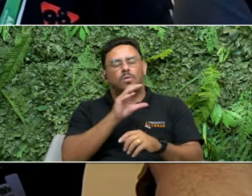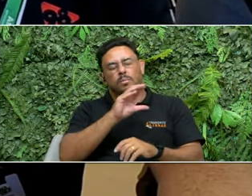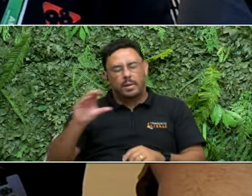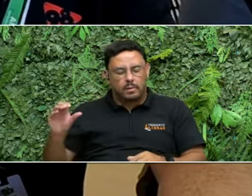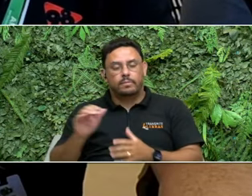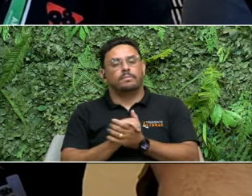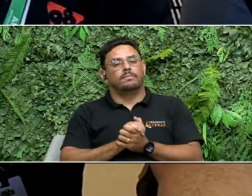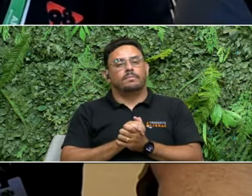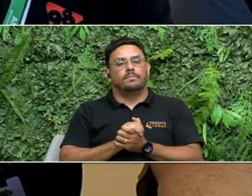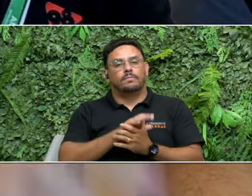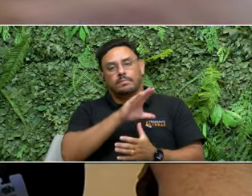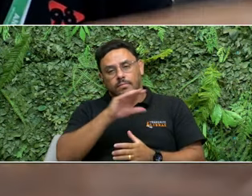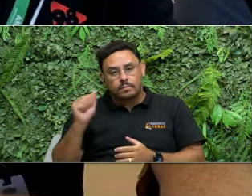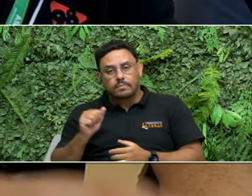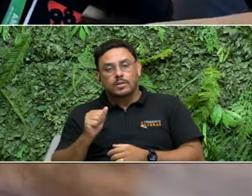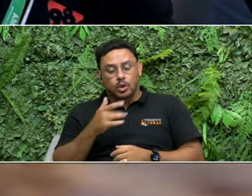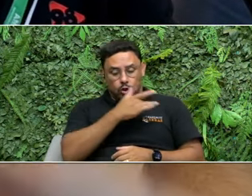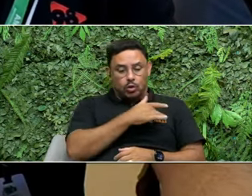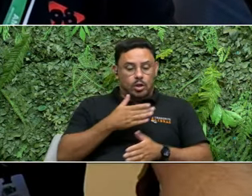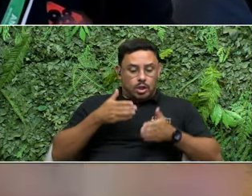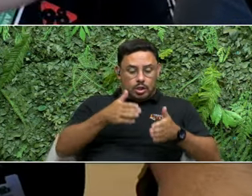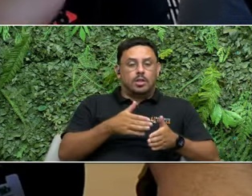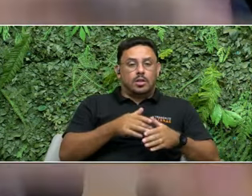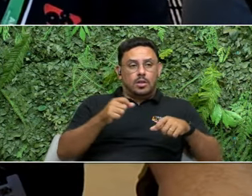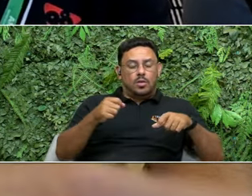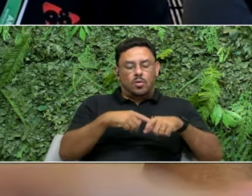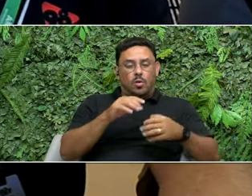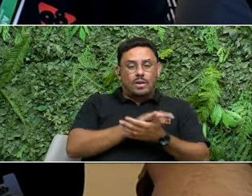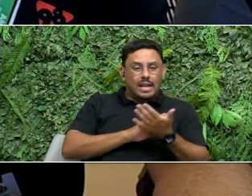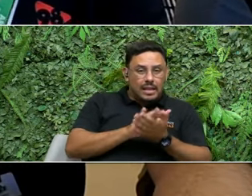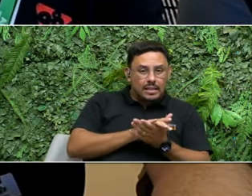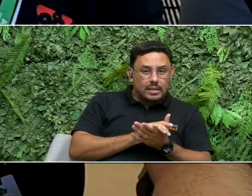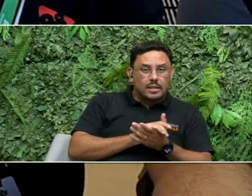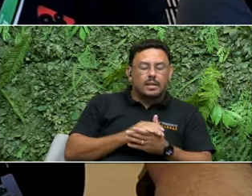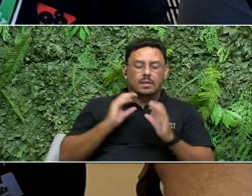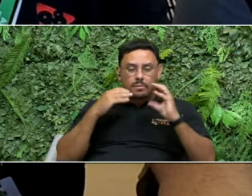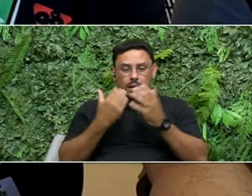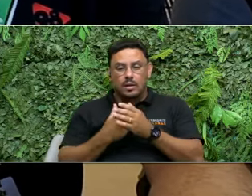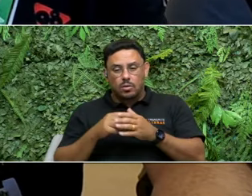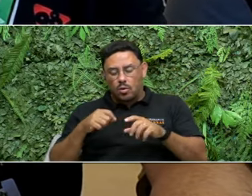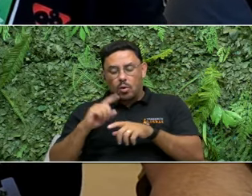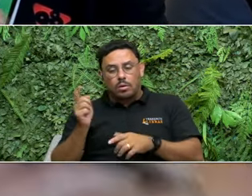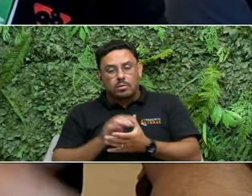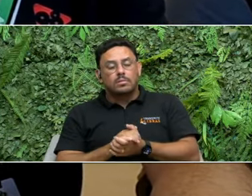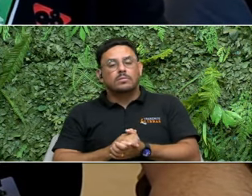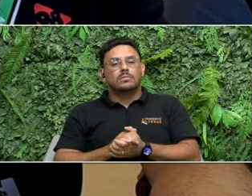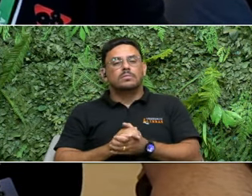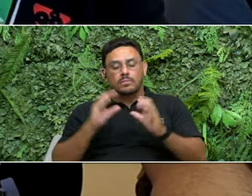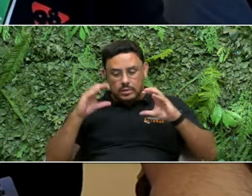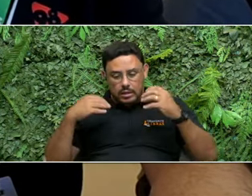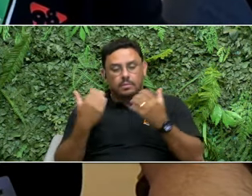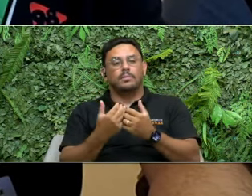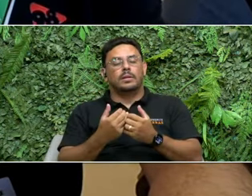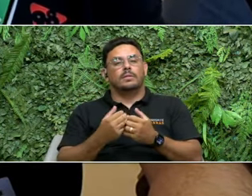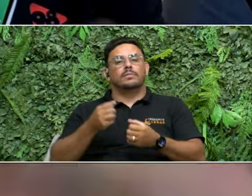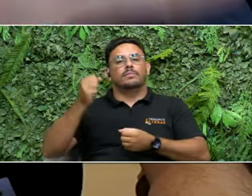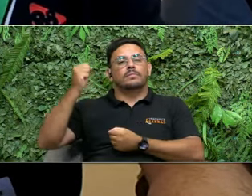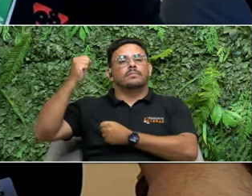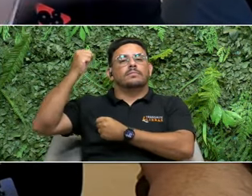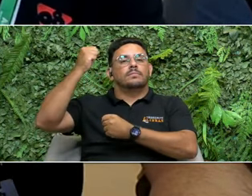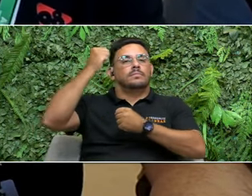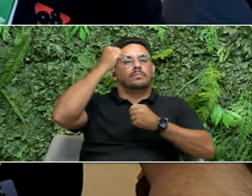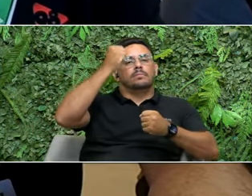Cruzeiro tem vantagem se Cruzeiro vem aqui hoje não toma Gol chega no Mineirão não toma gol é campeão dá volta olímpica Levanta a taça